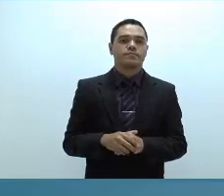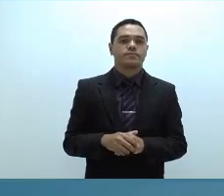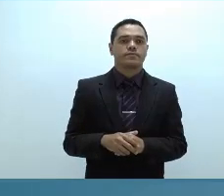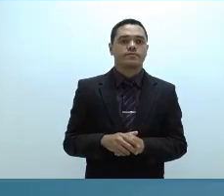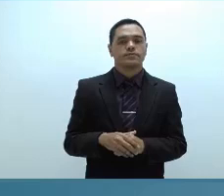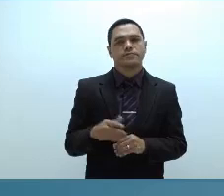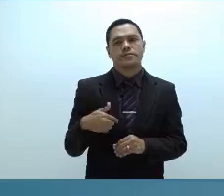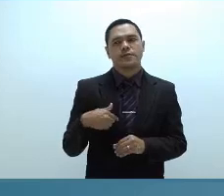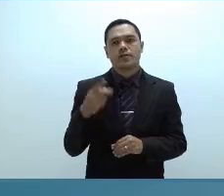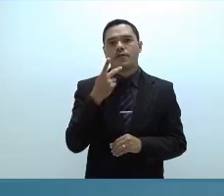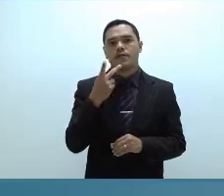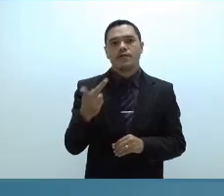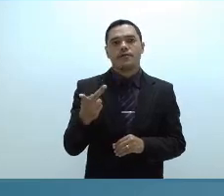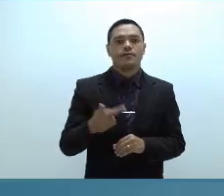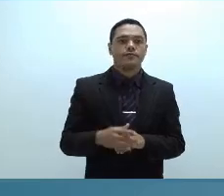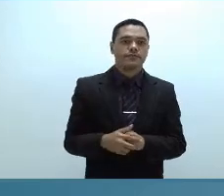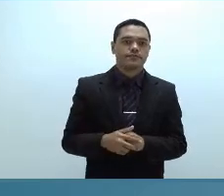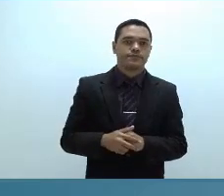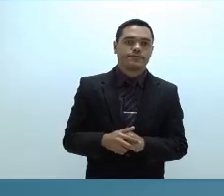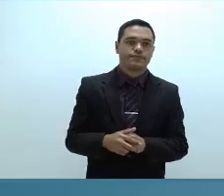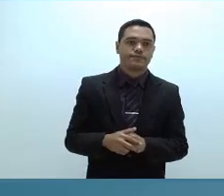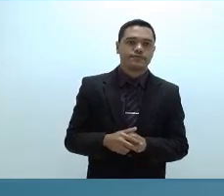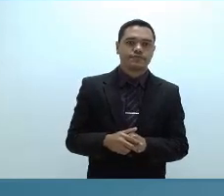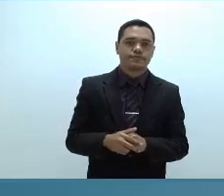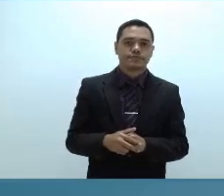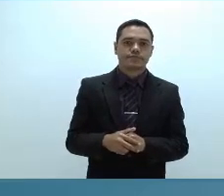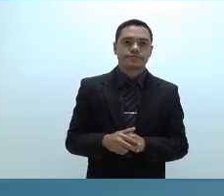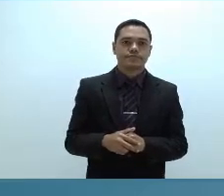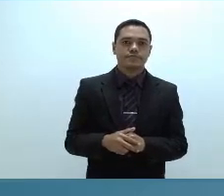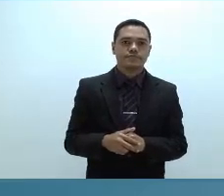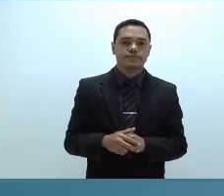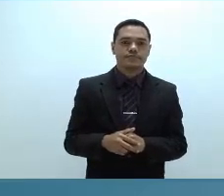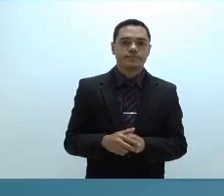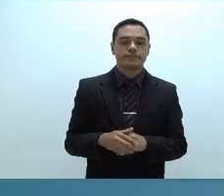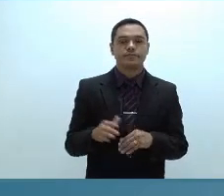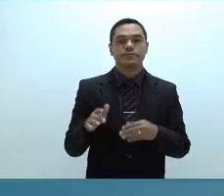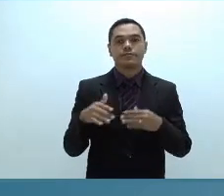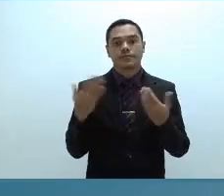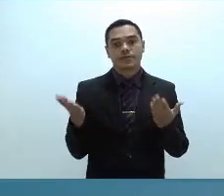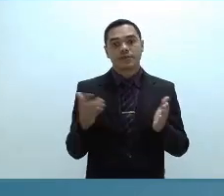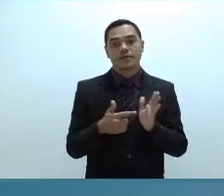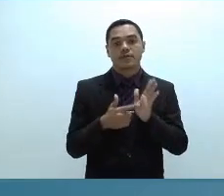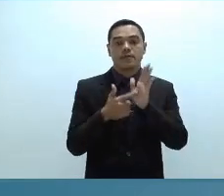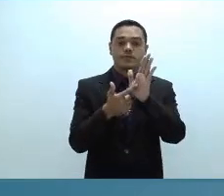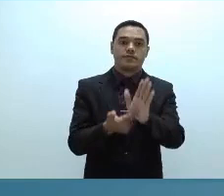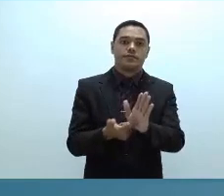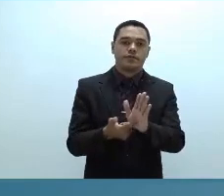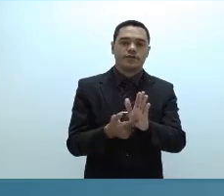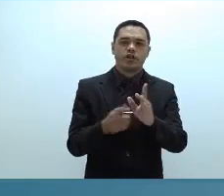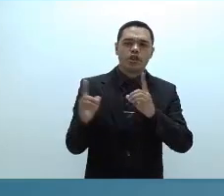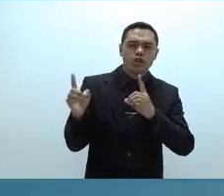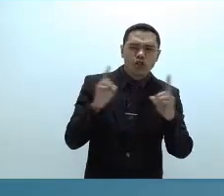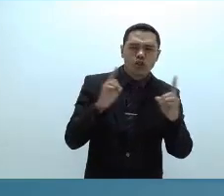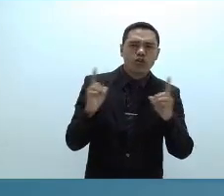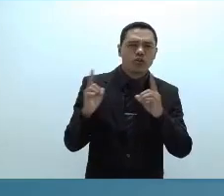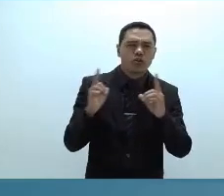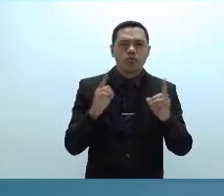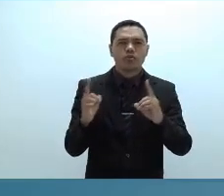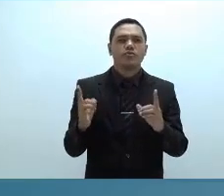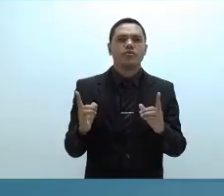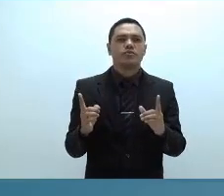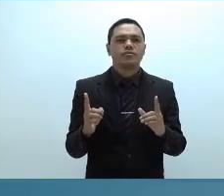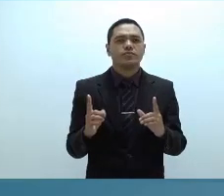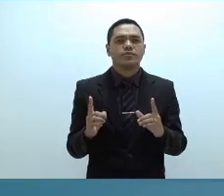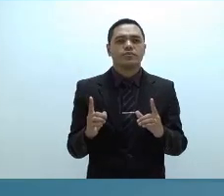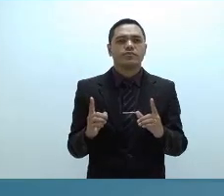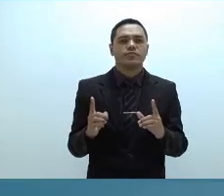E eu disse o seguinte: em cada análise atual presente, ou seja, dúvida não manifestada sobre